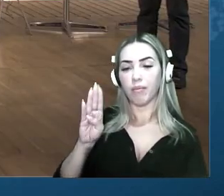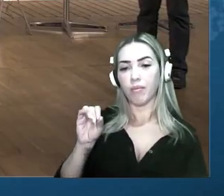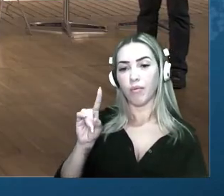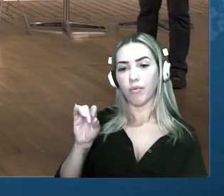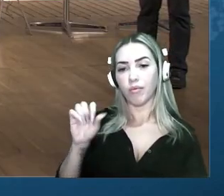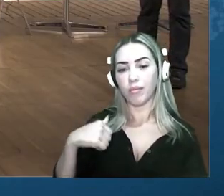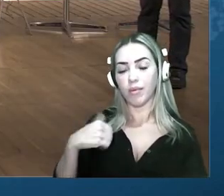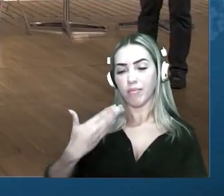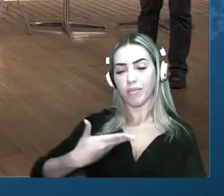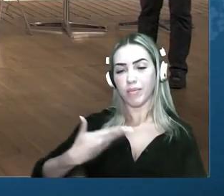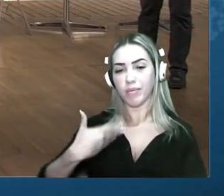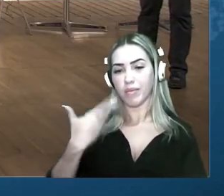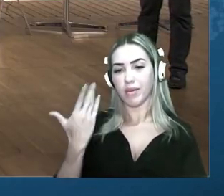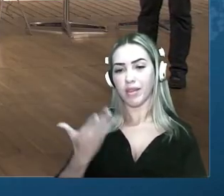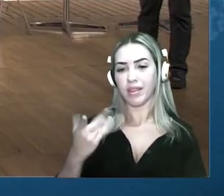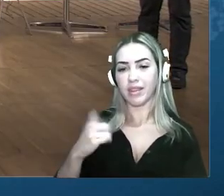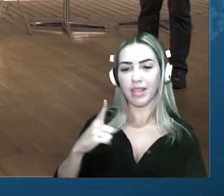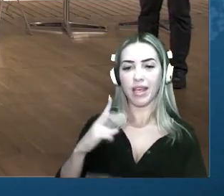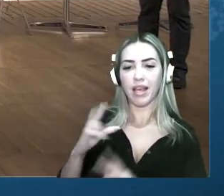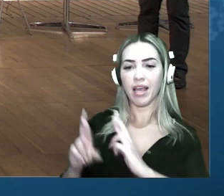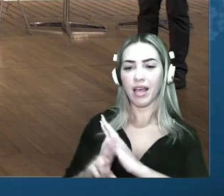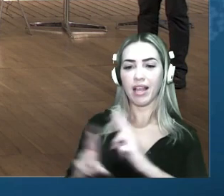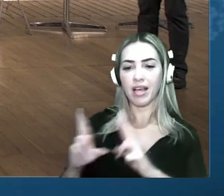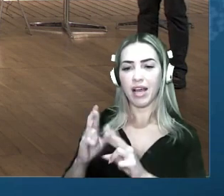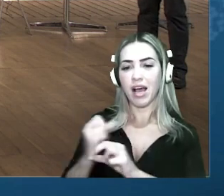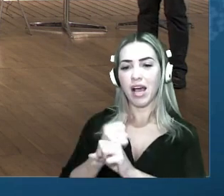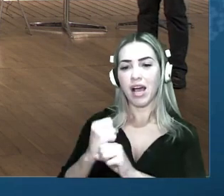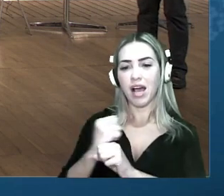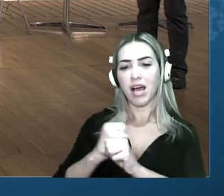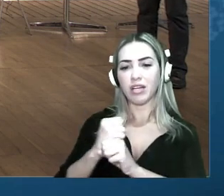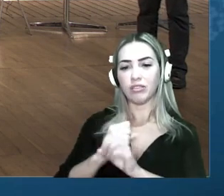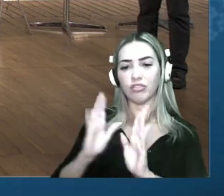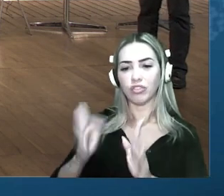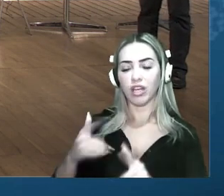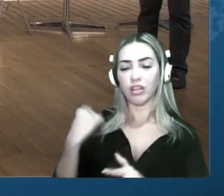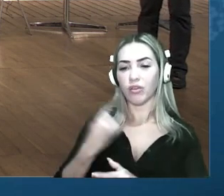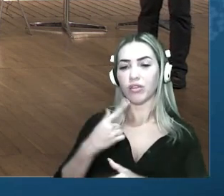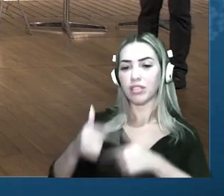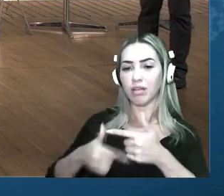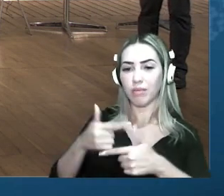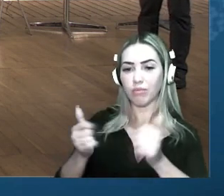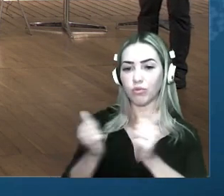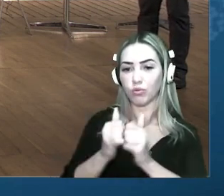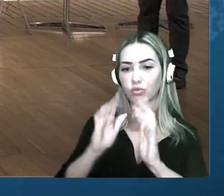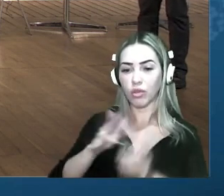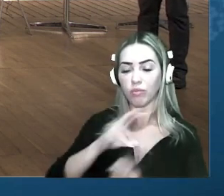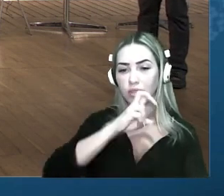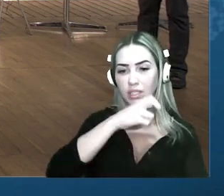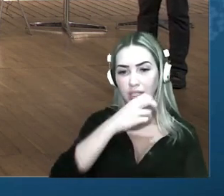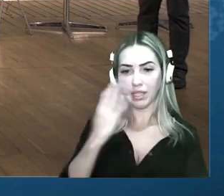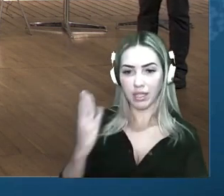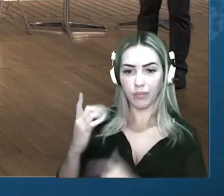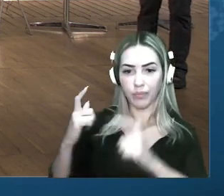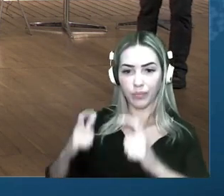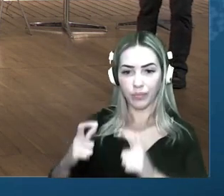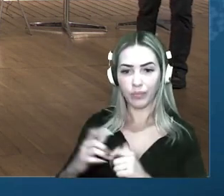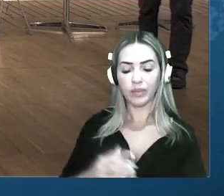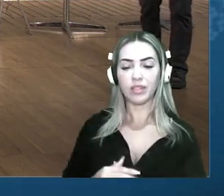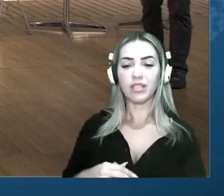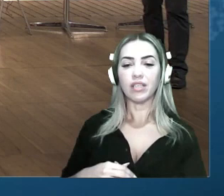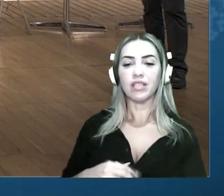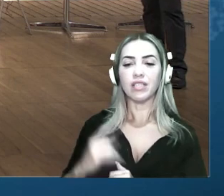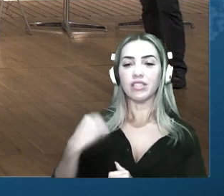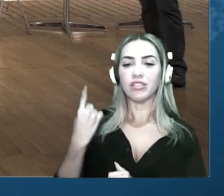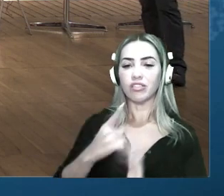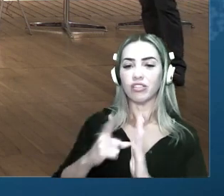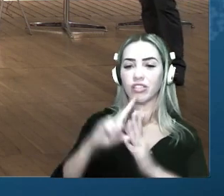Tenho uma relação de amizade com ela de alguns anos já, trabalhamos juntos lá no Butantã, e a gente estava de tititi ali no